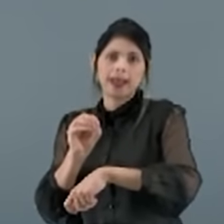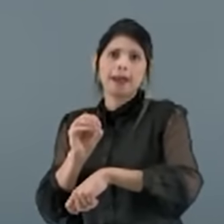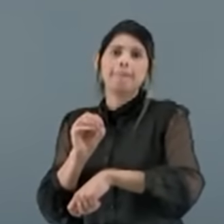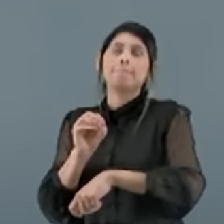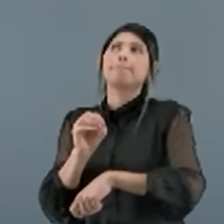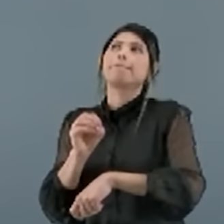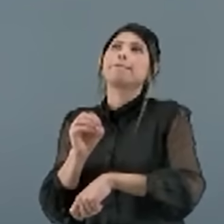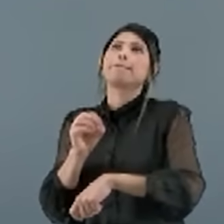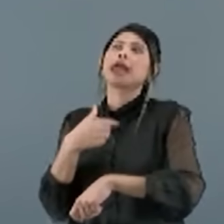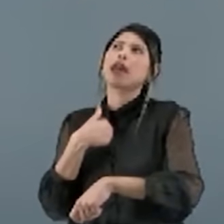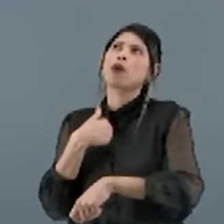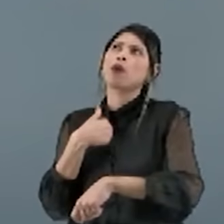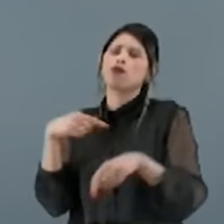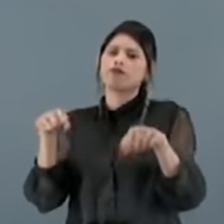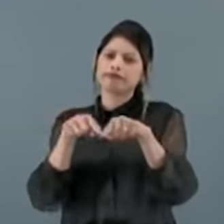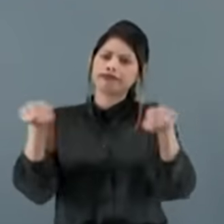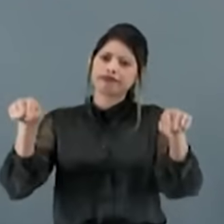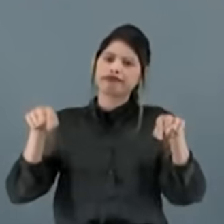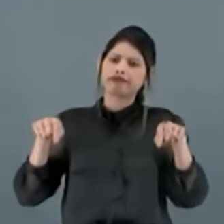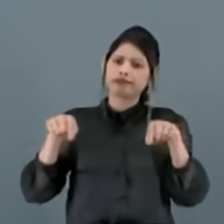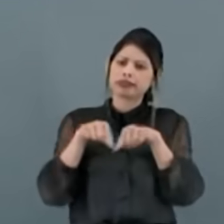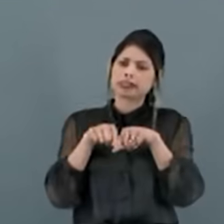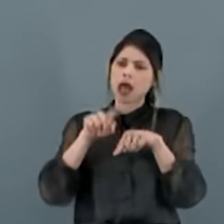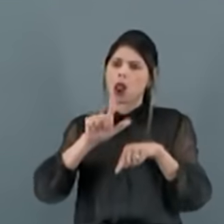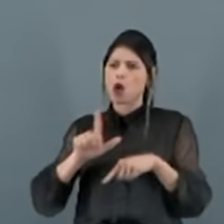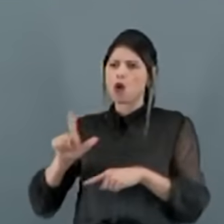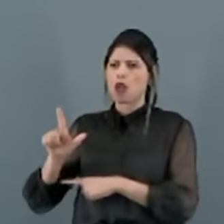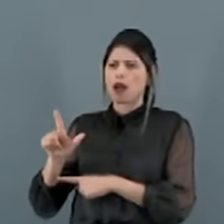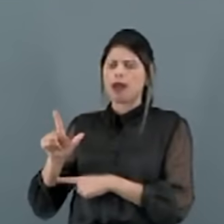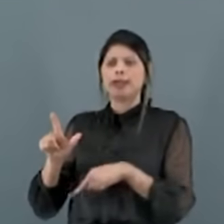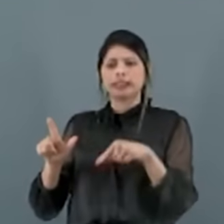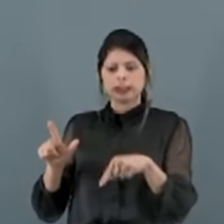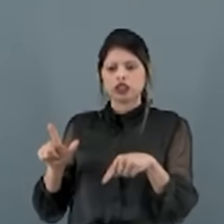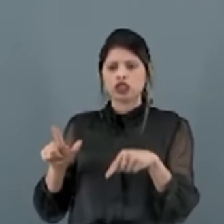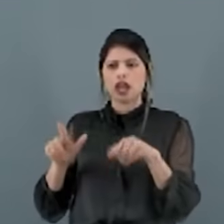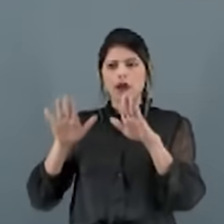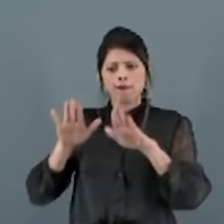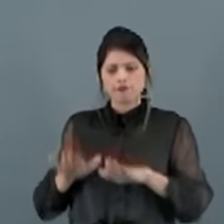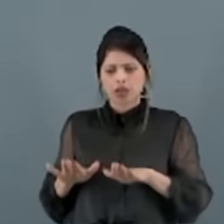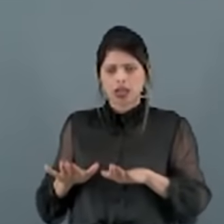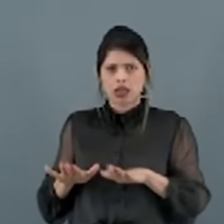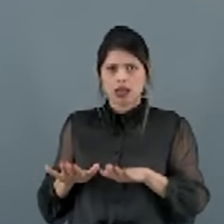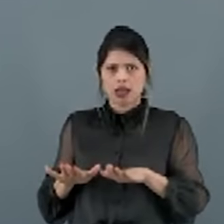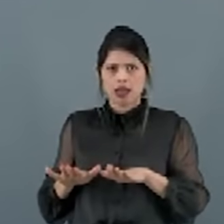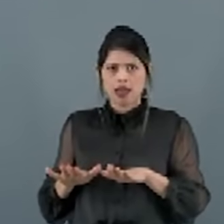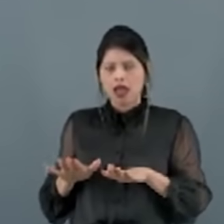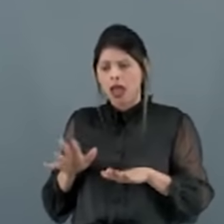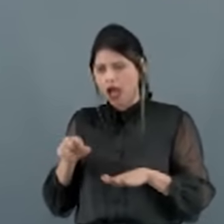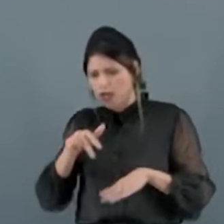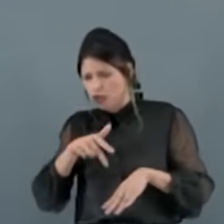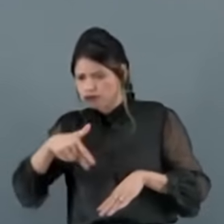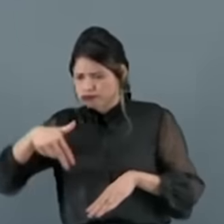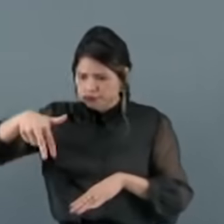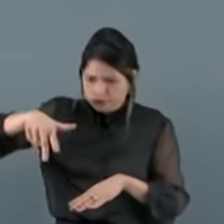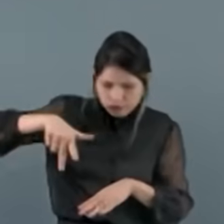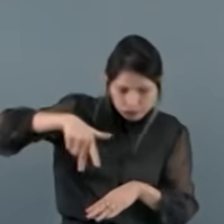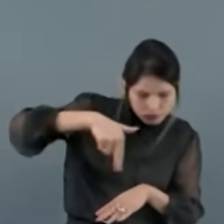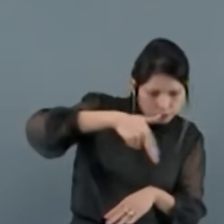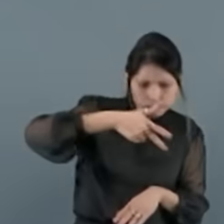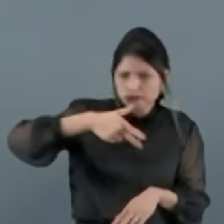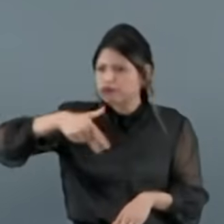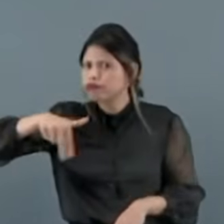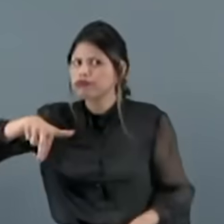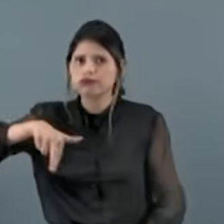Salão Leste, e porque não tinha muitas pessoas lá, era o momento que eu ia para um canto, transmitia a foto, fiquei bastante tempo